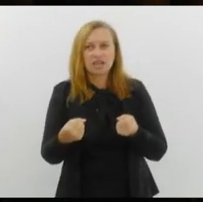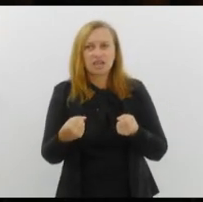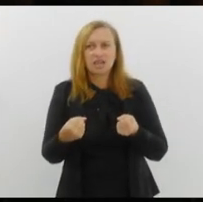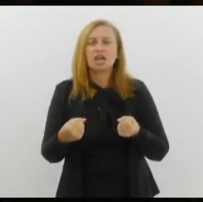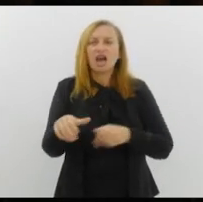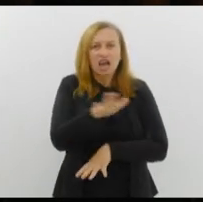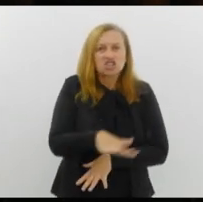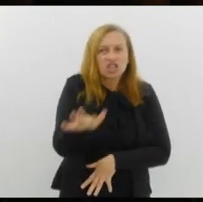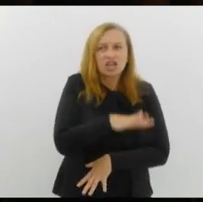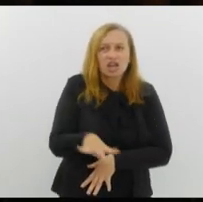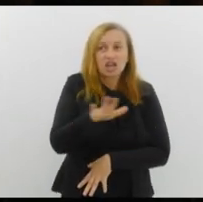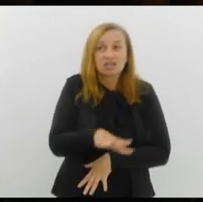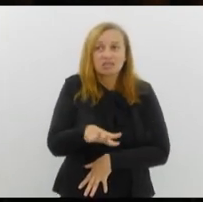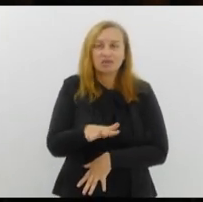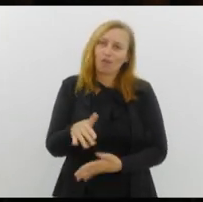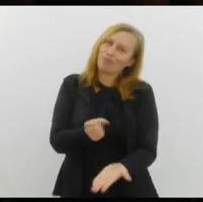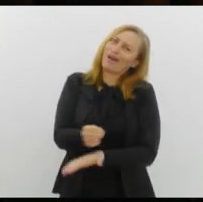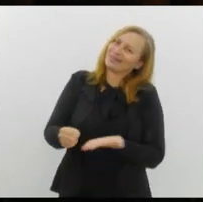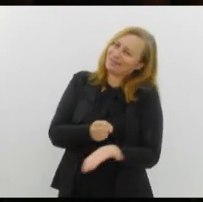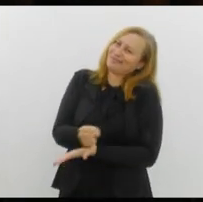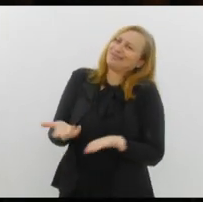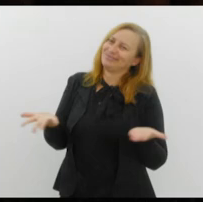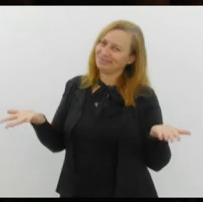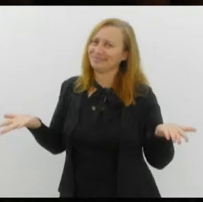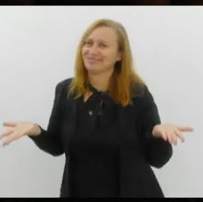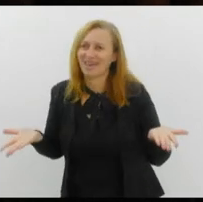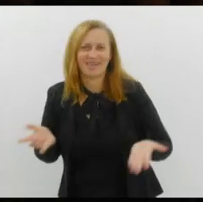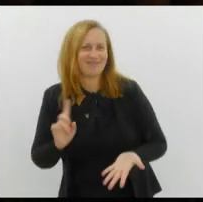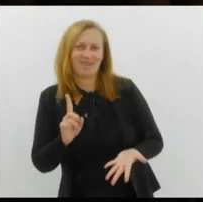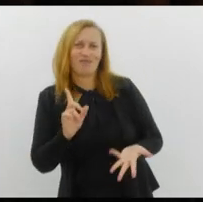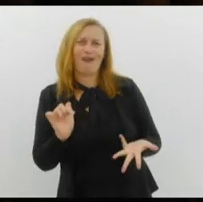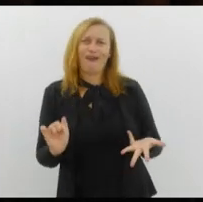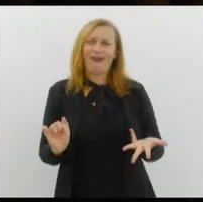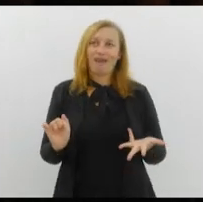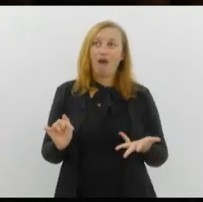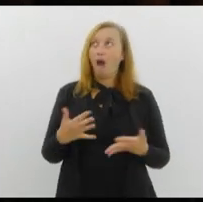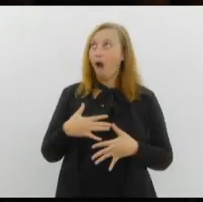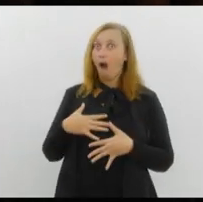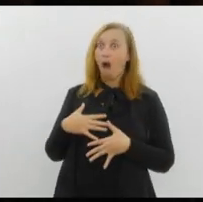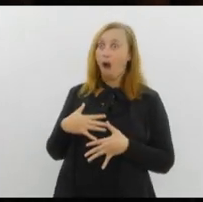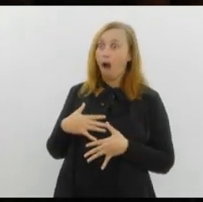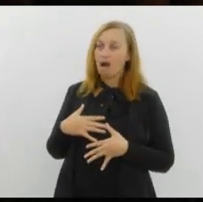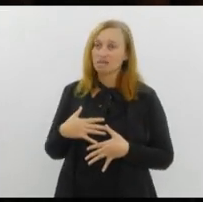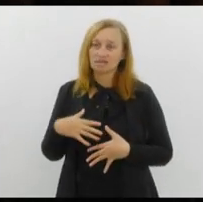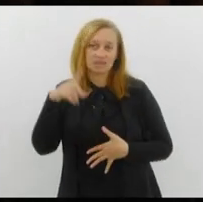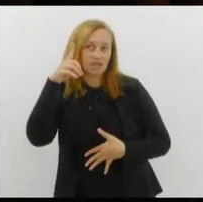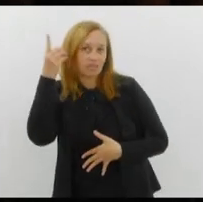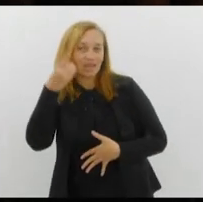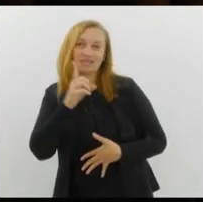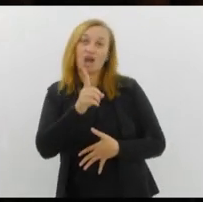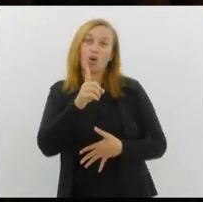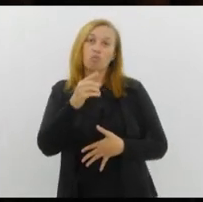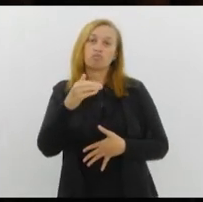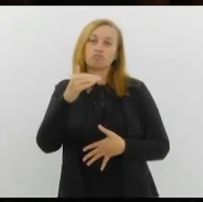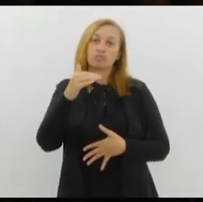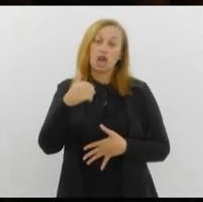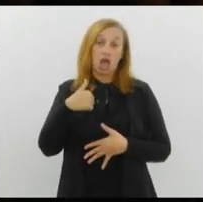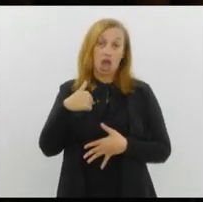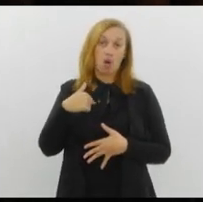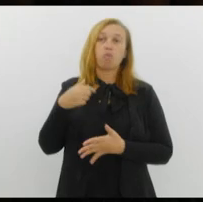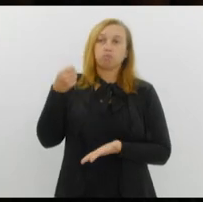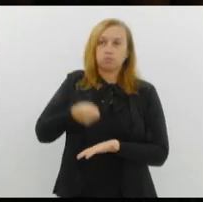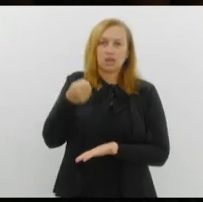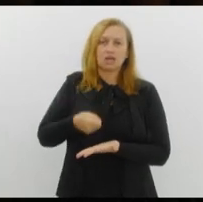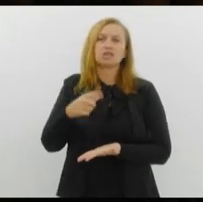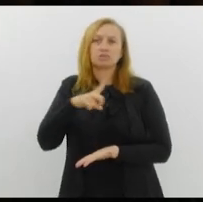nossas crianças, que é o básico. Isso não é nenhuma... Oh, nossa, deputado... Não, isso é minha obrigação. Então... Está